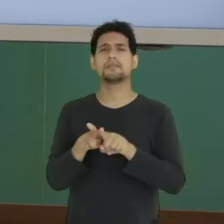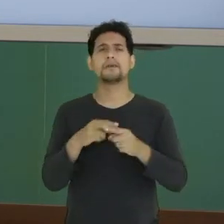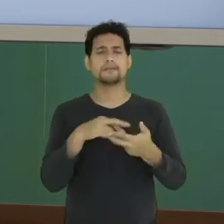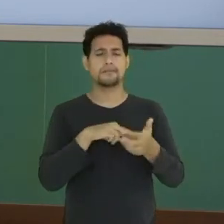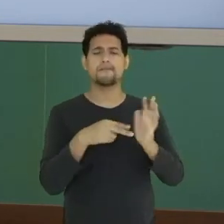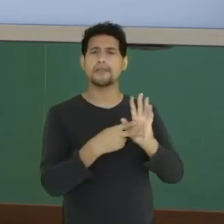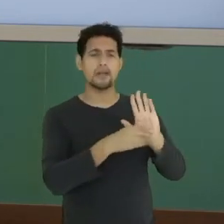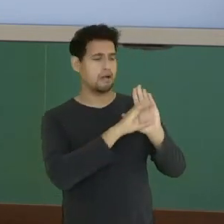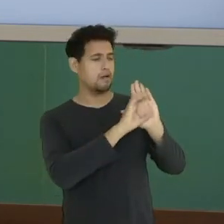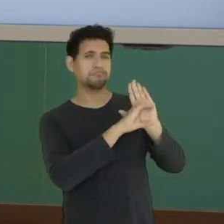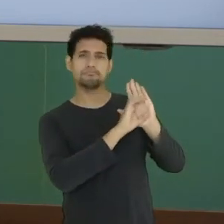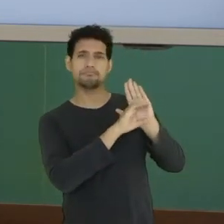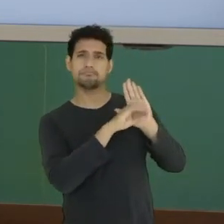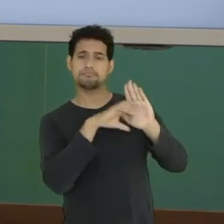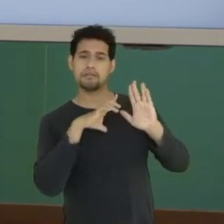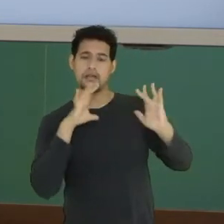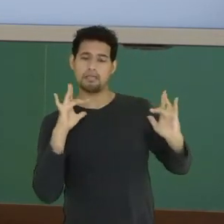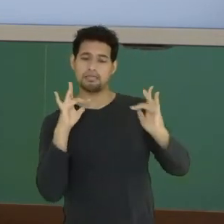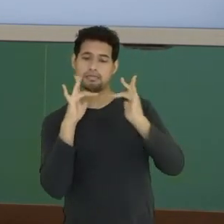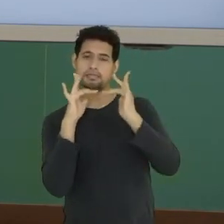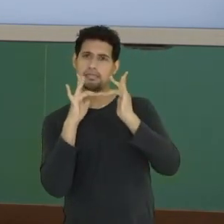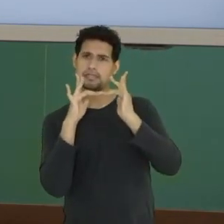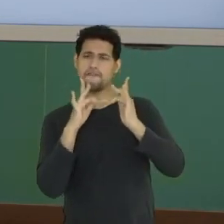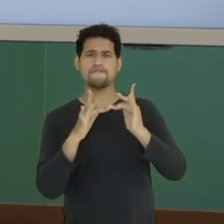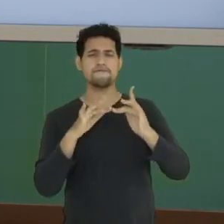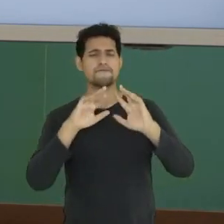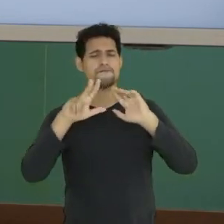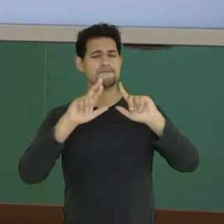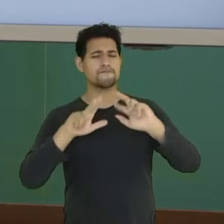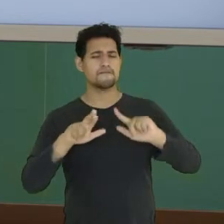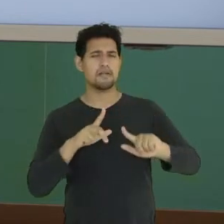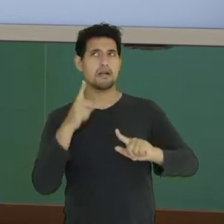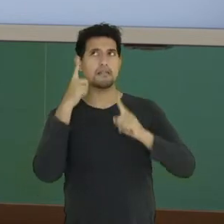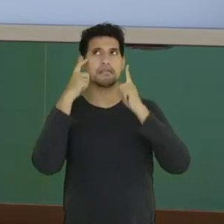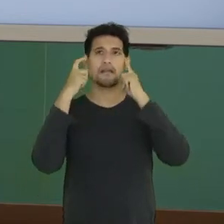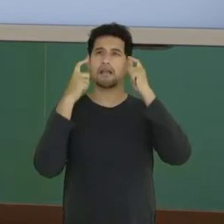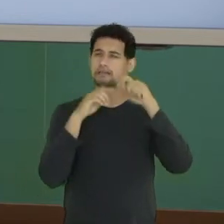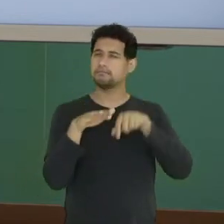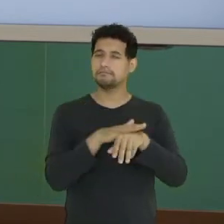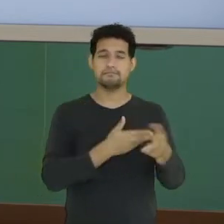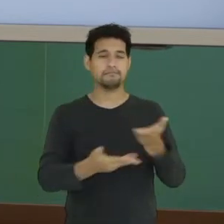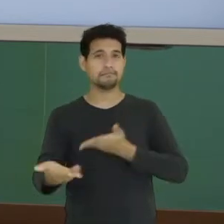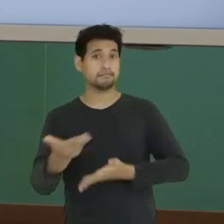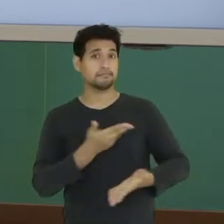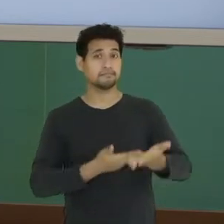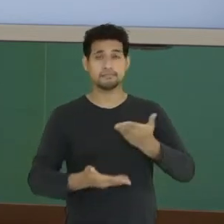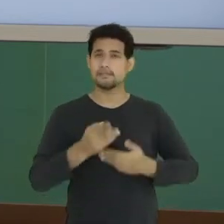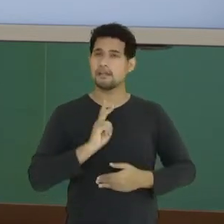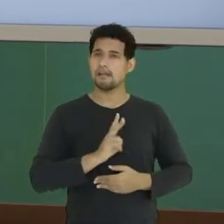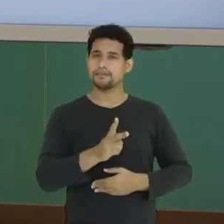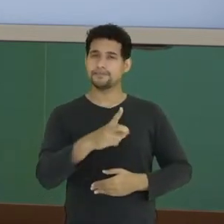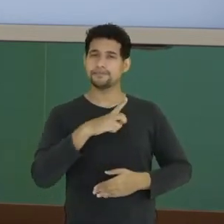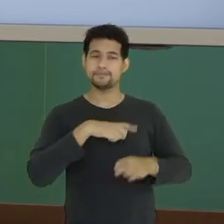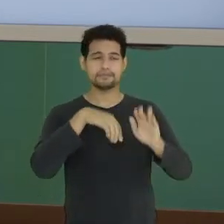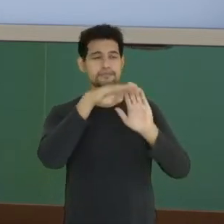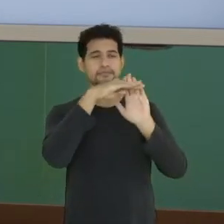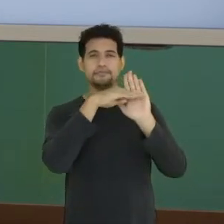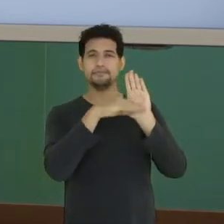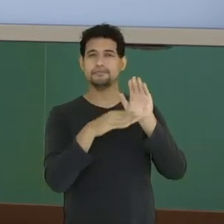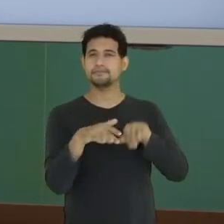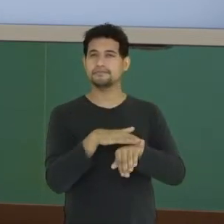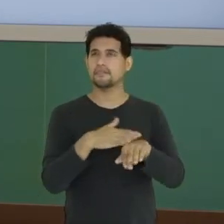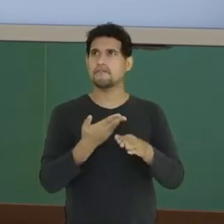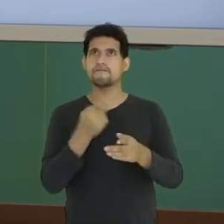estão conectados. Todas essas ideias, né? A discussão política sempre pautada no debate